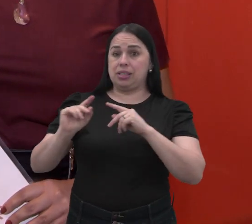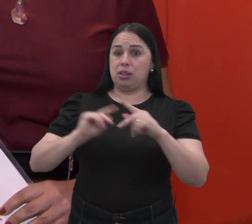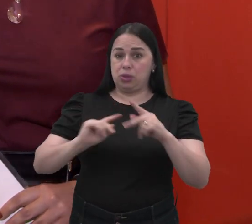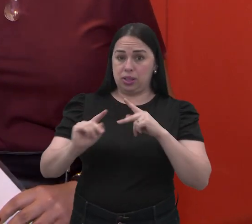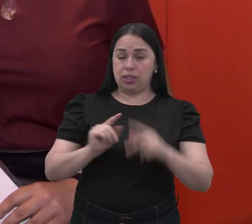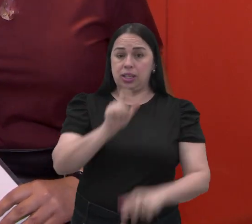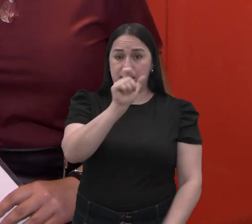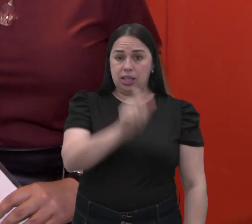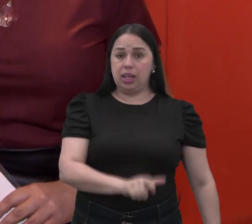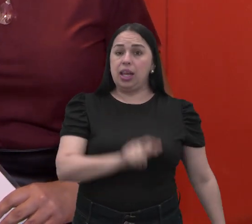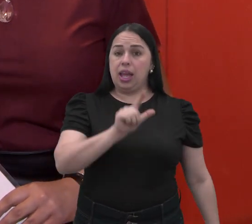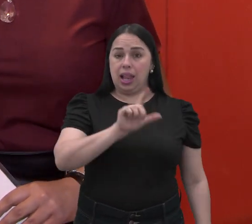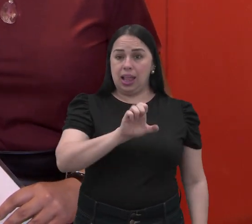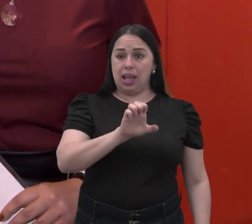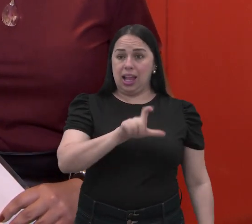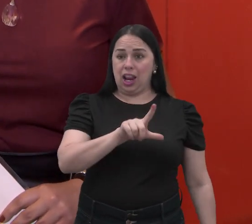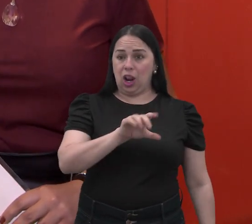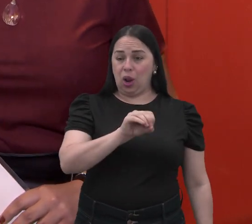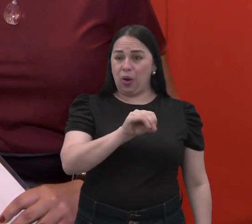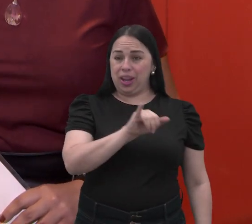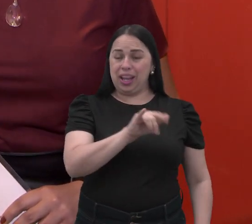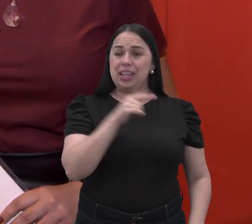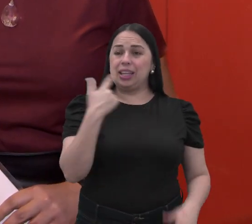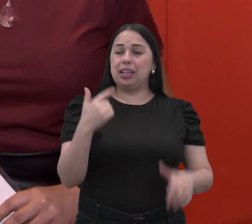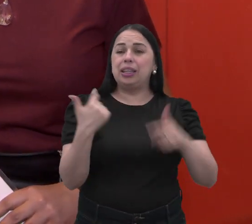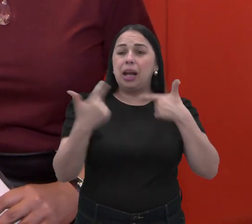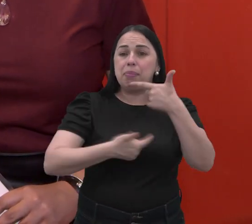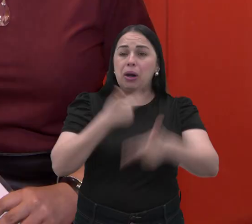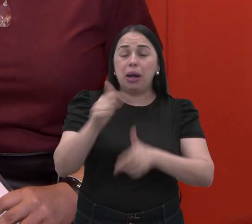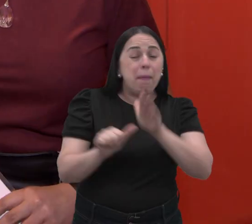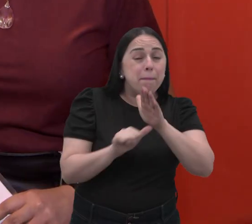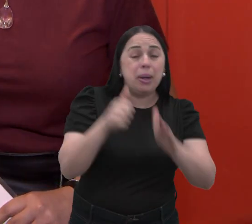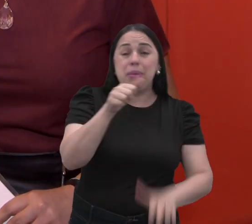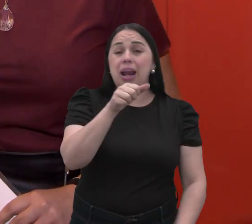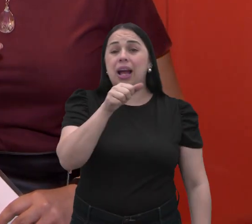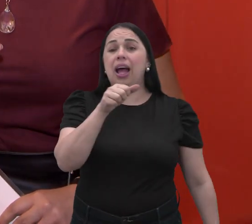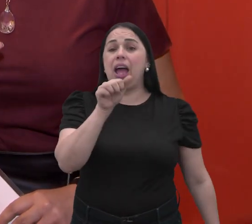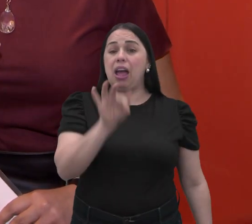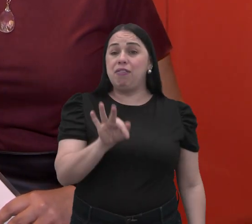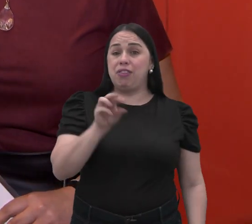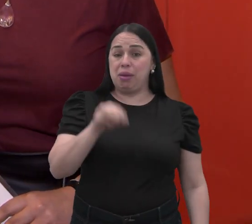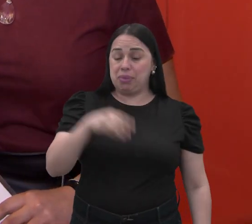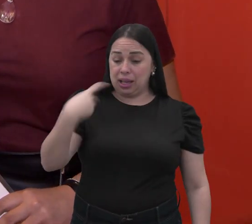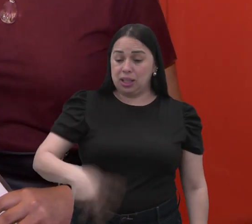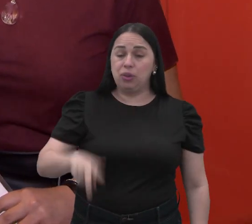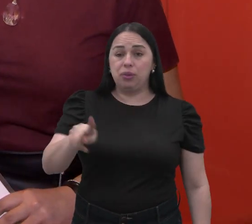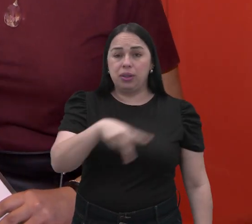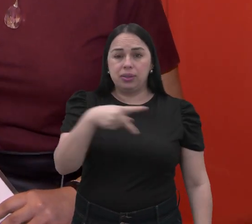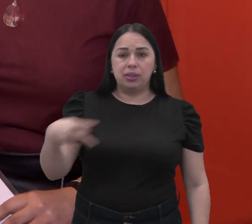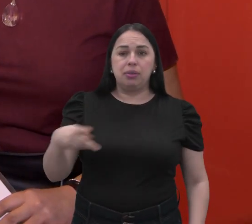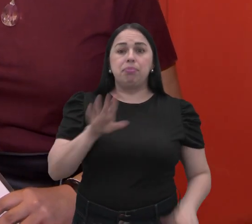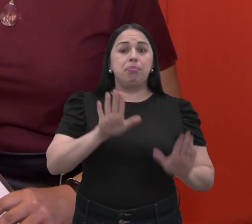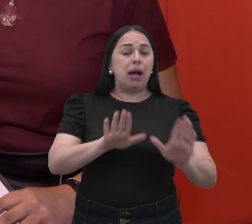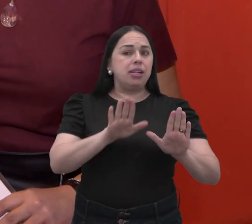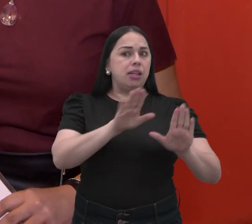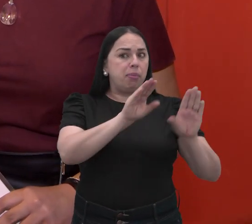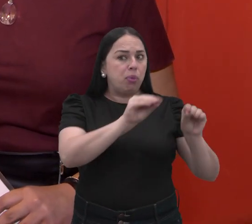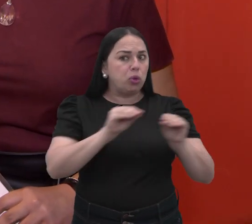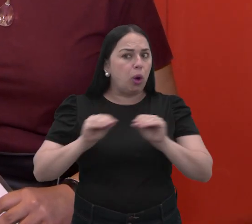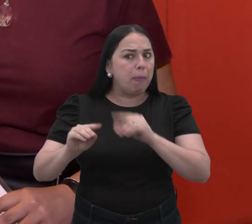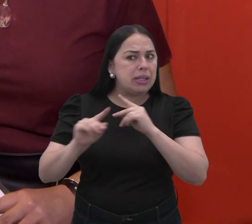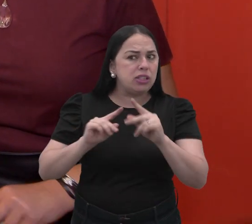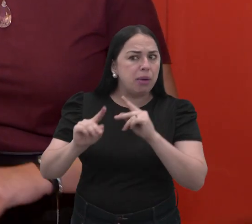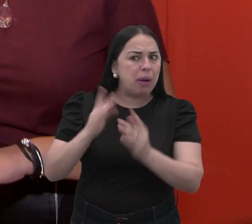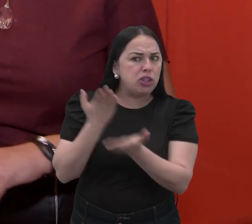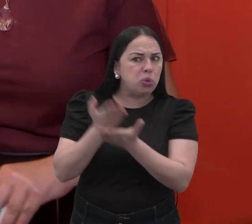São José, que o Eloy trabalhou na primeira FM do Vale, que a gente vai falar daqui a pouquinho, você veio para fazer